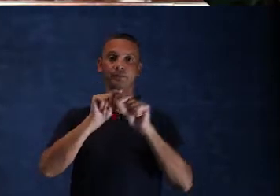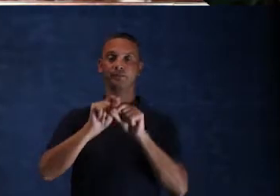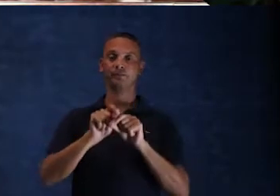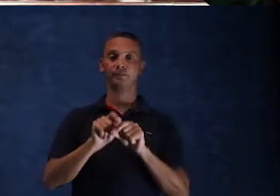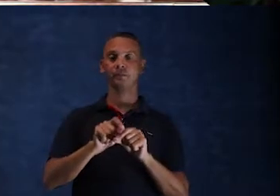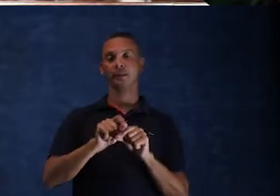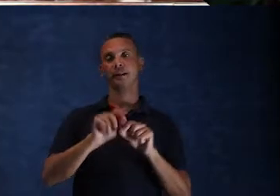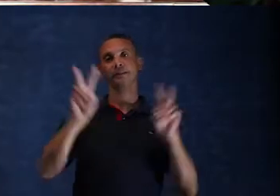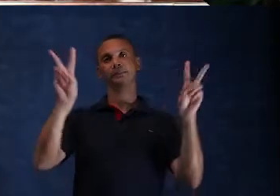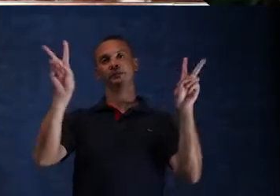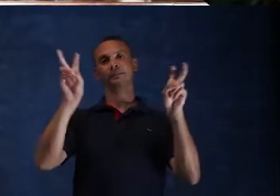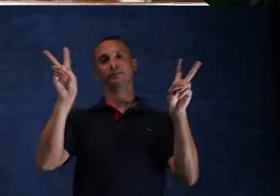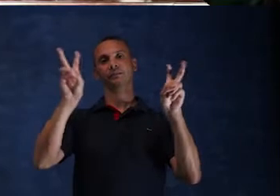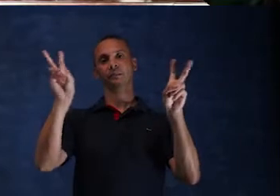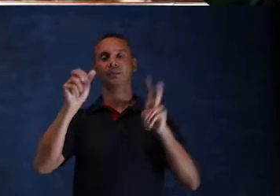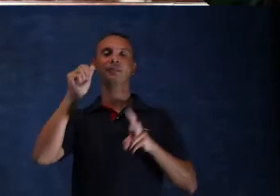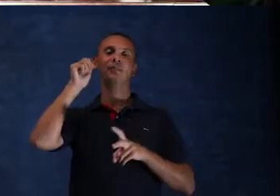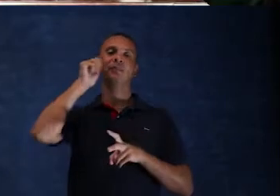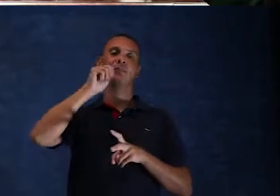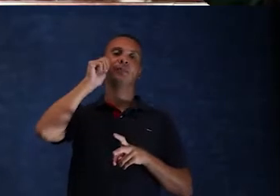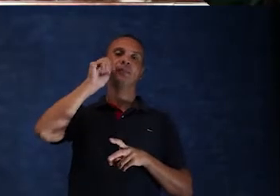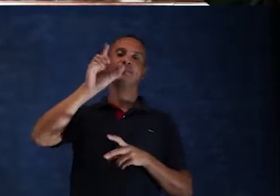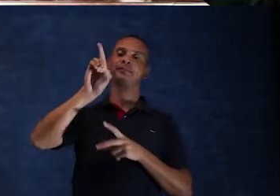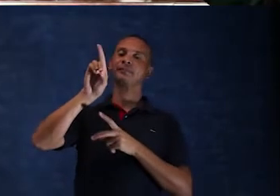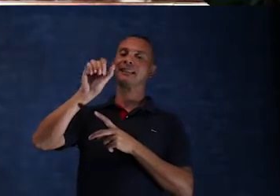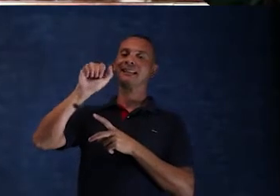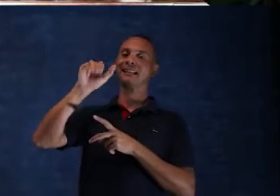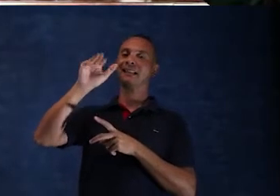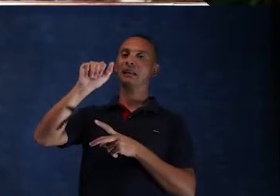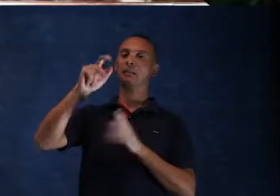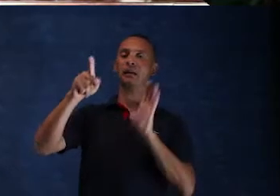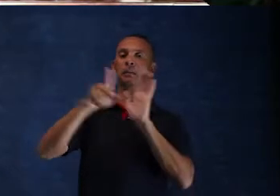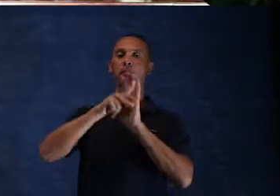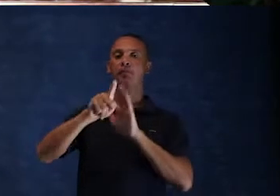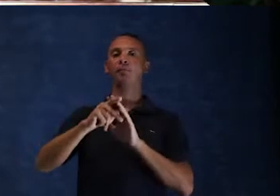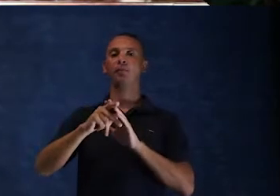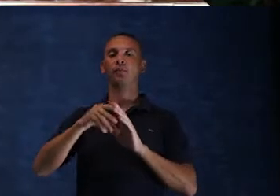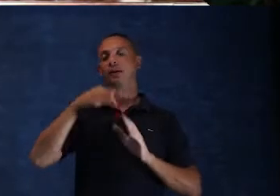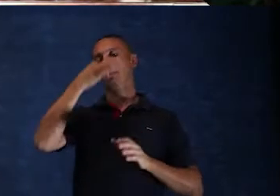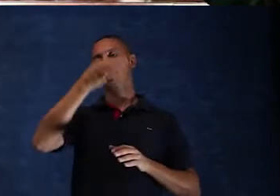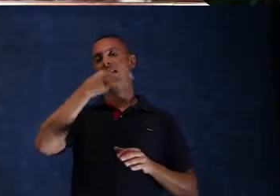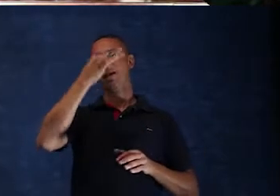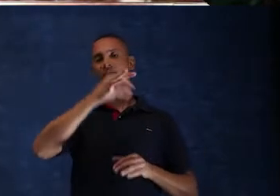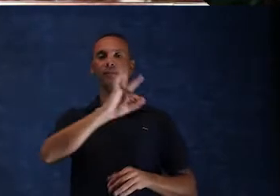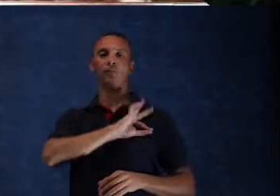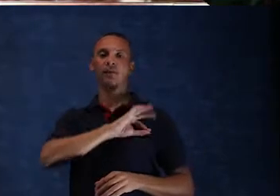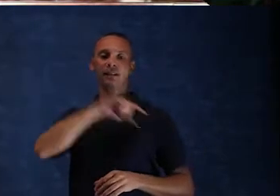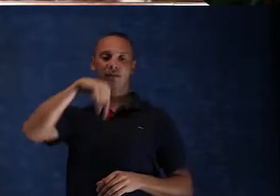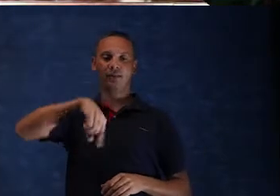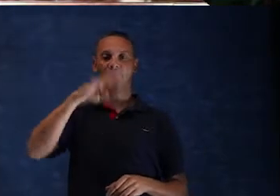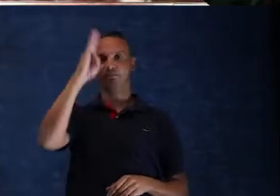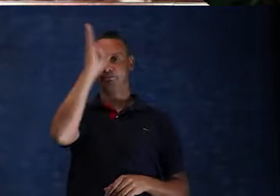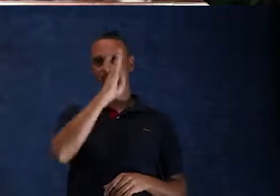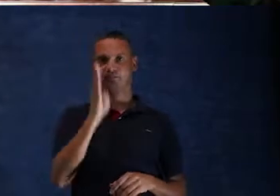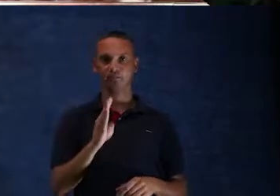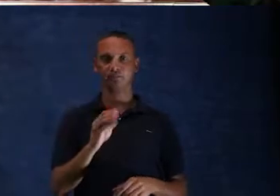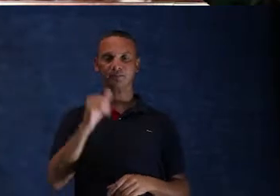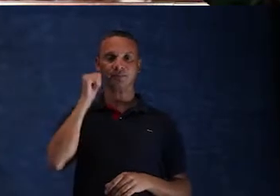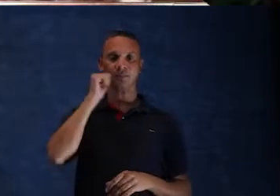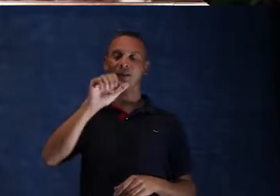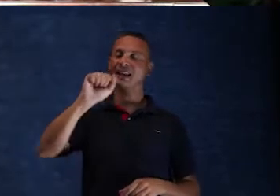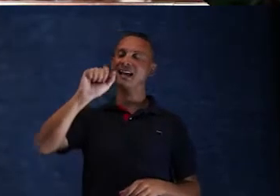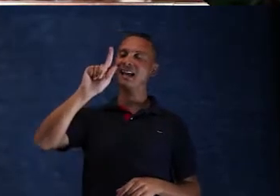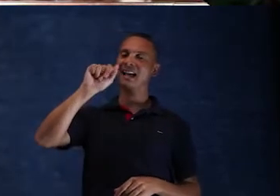chamada a dama da narrativa policial no Brasil, né? Que a Agatha Christie é a rainha, ela é